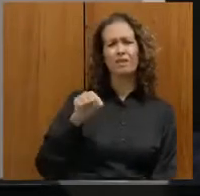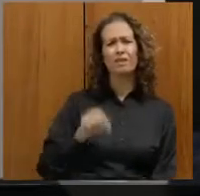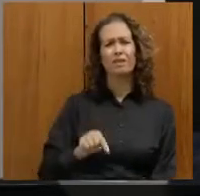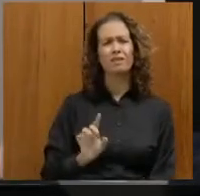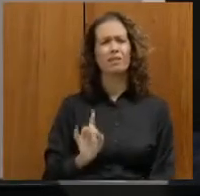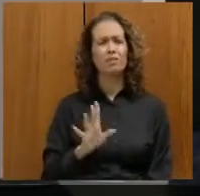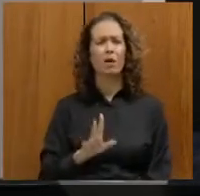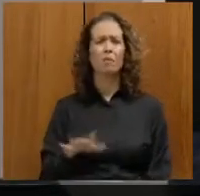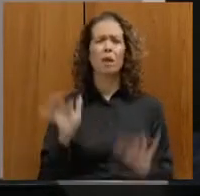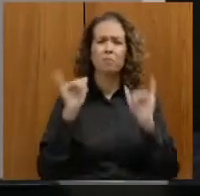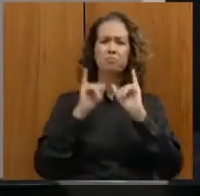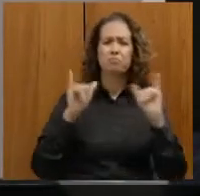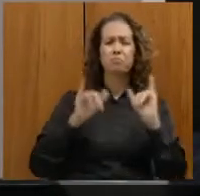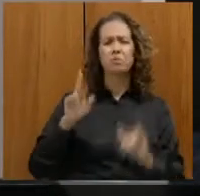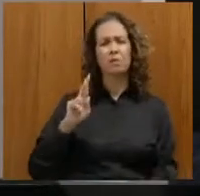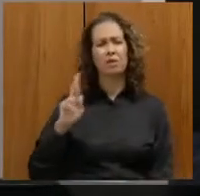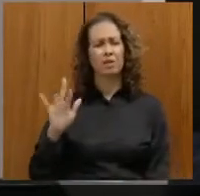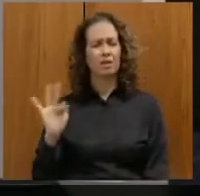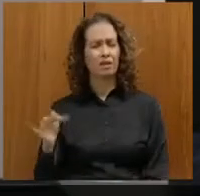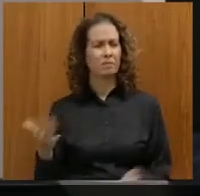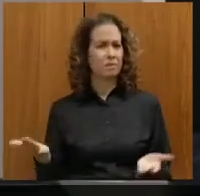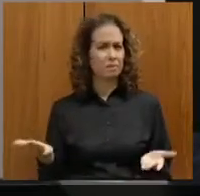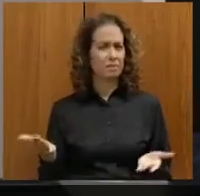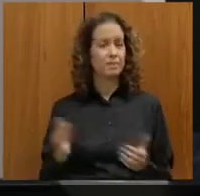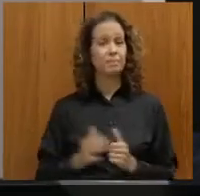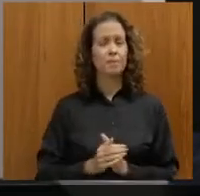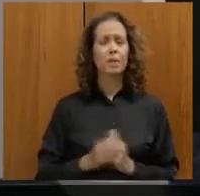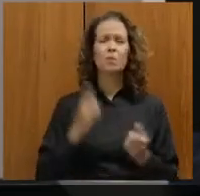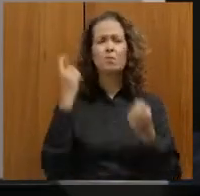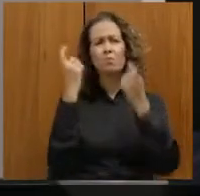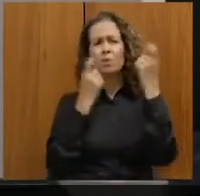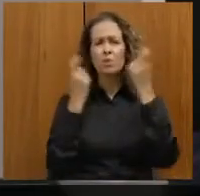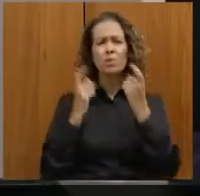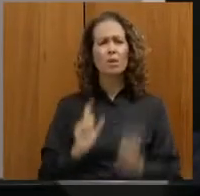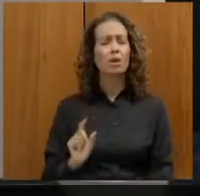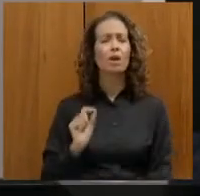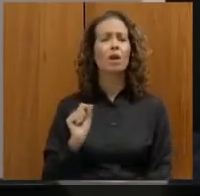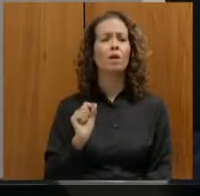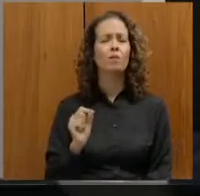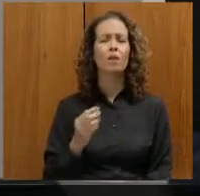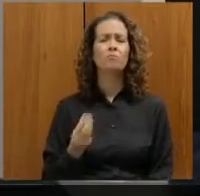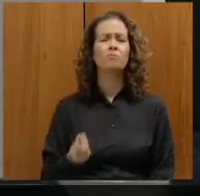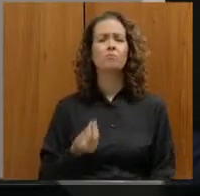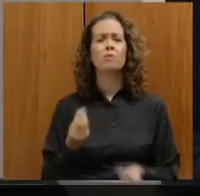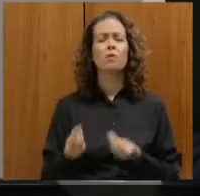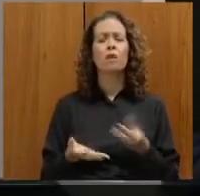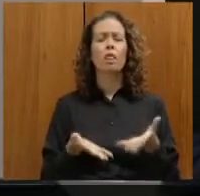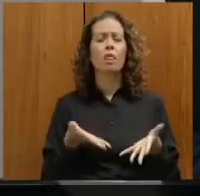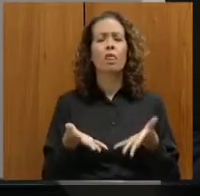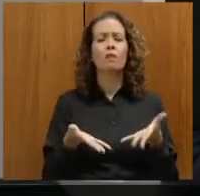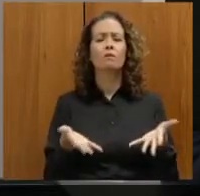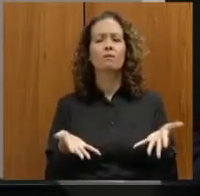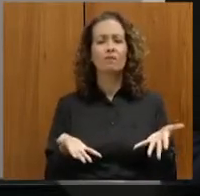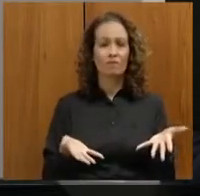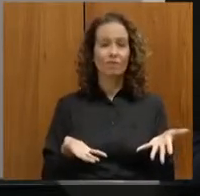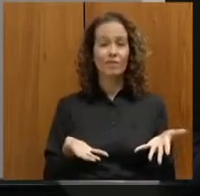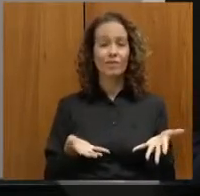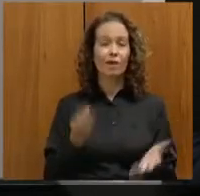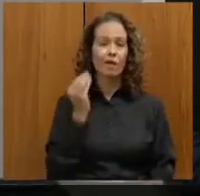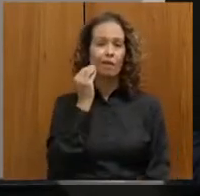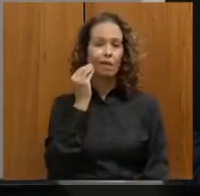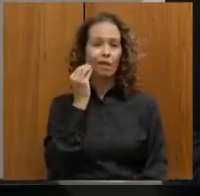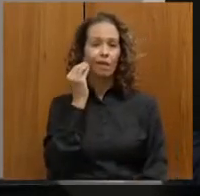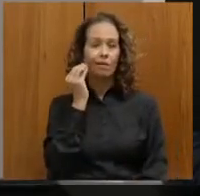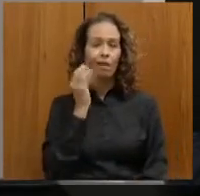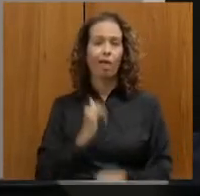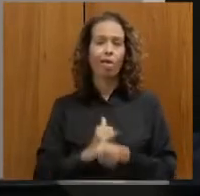propaganda de região recuperação fiscal o que nos preocupa é a forma Sutil Sutil para tentar